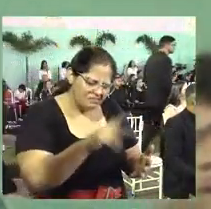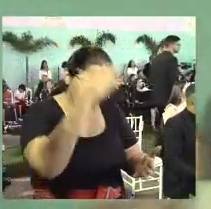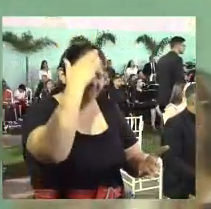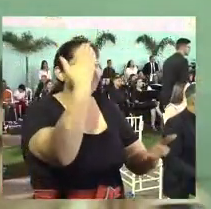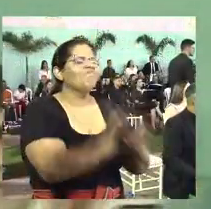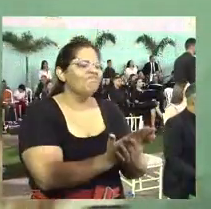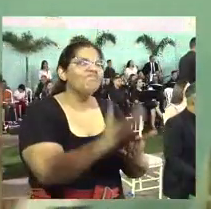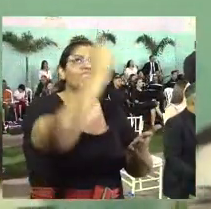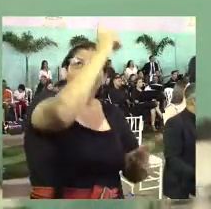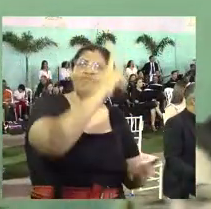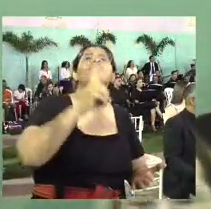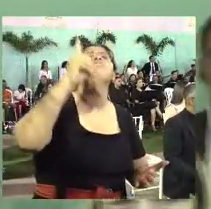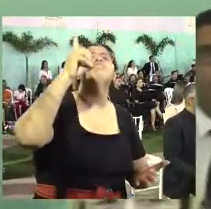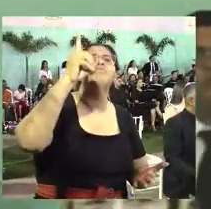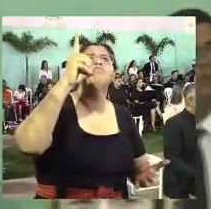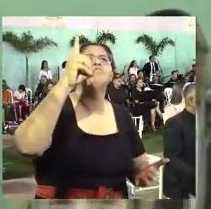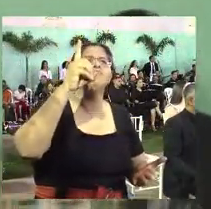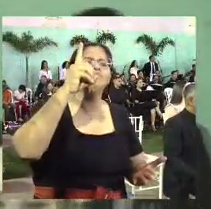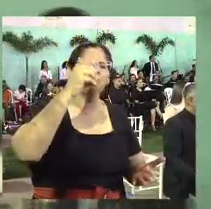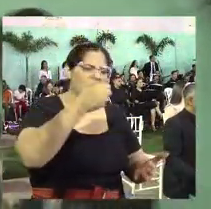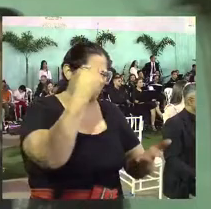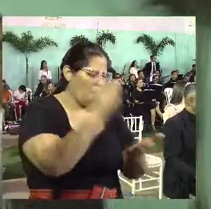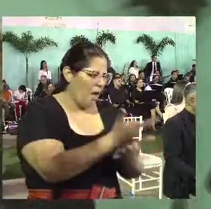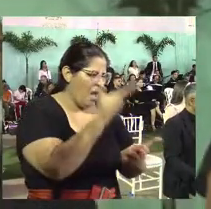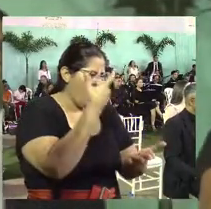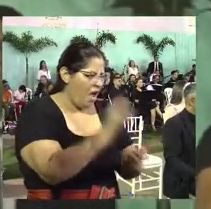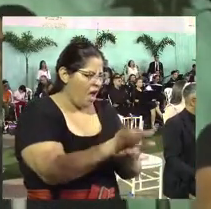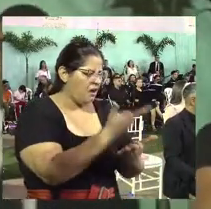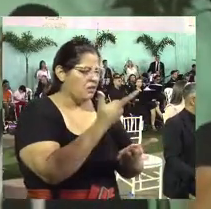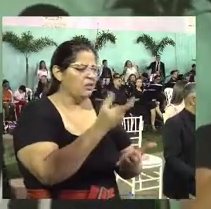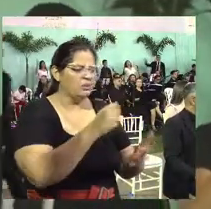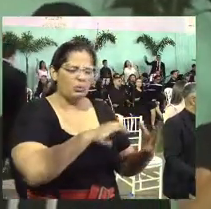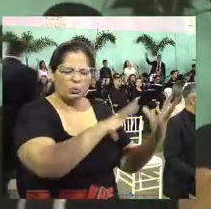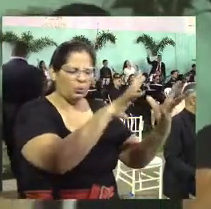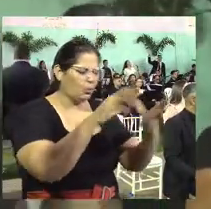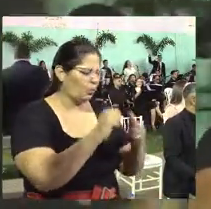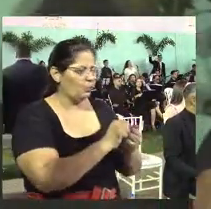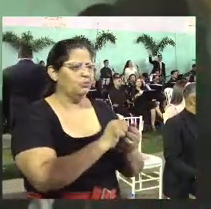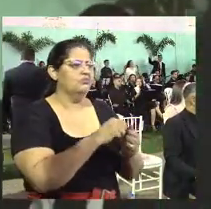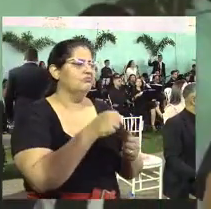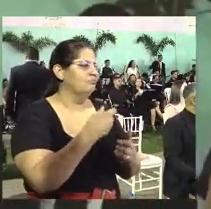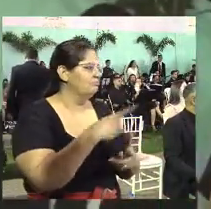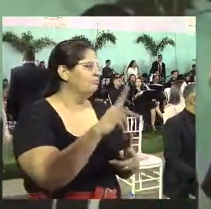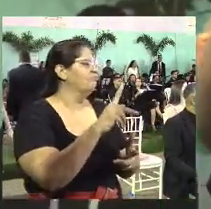que Deus é o Deus que cumpre promessas e que prover tudo aleluia